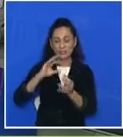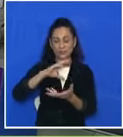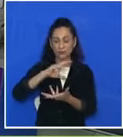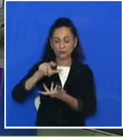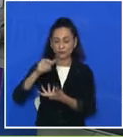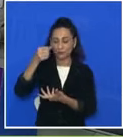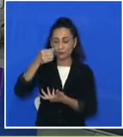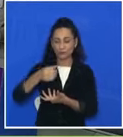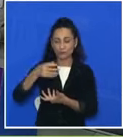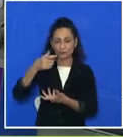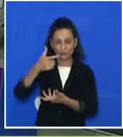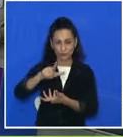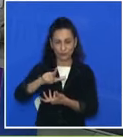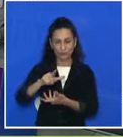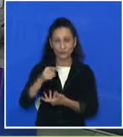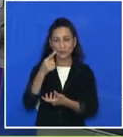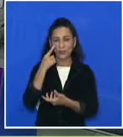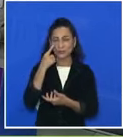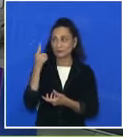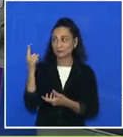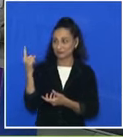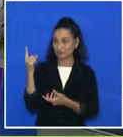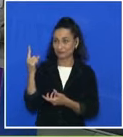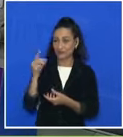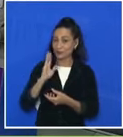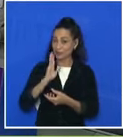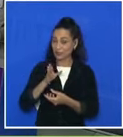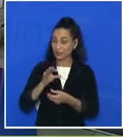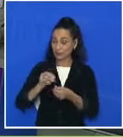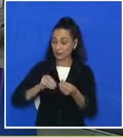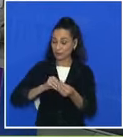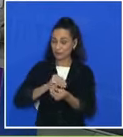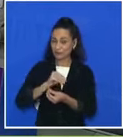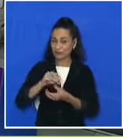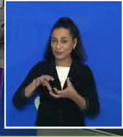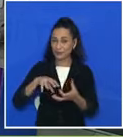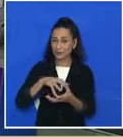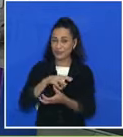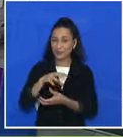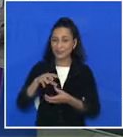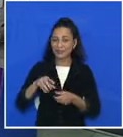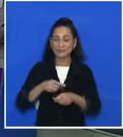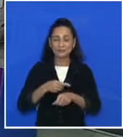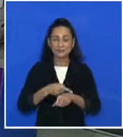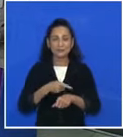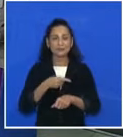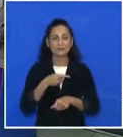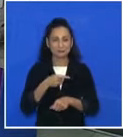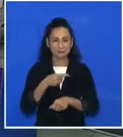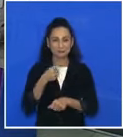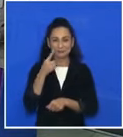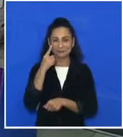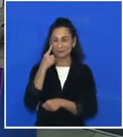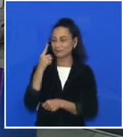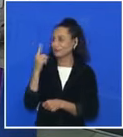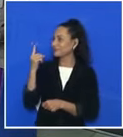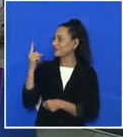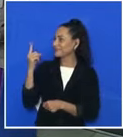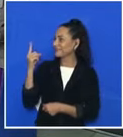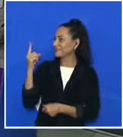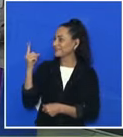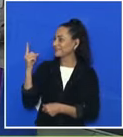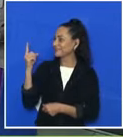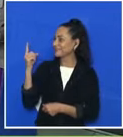Muito bem, tudo pronto. Já estamos girando o segundo globo. Nós vamos começar e agora é para valer. Bolas